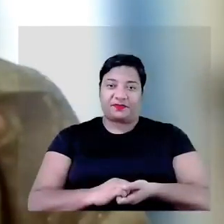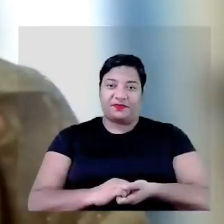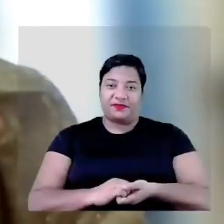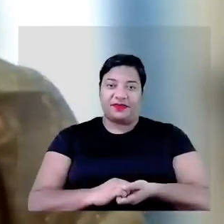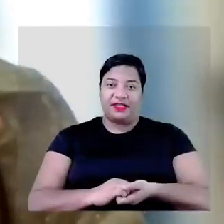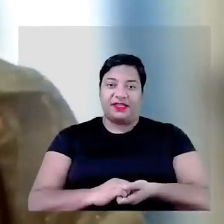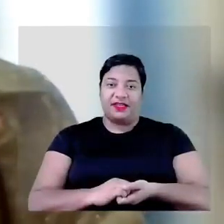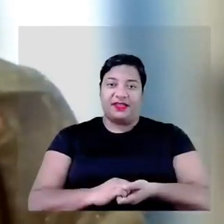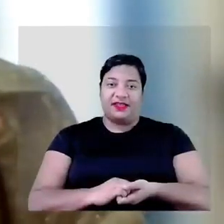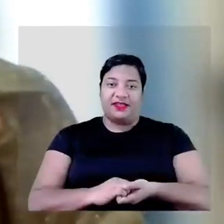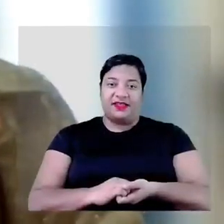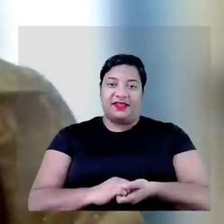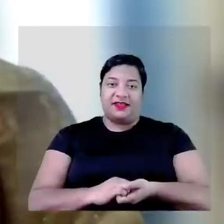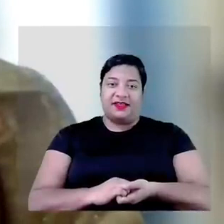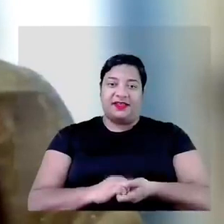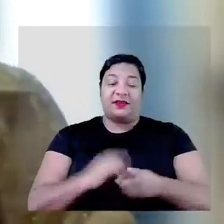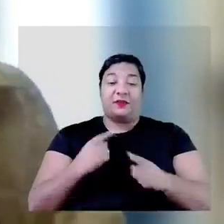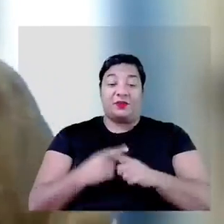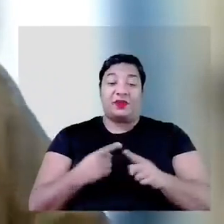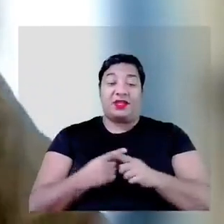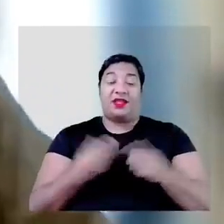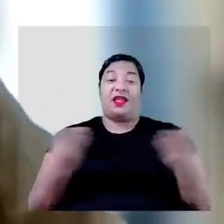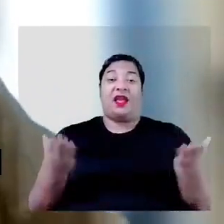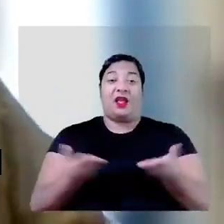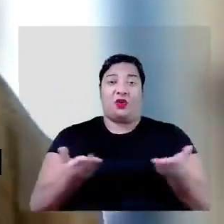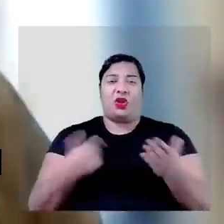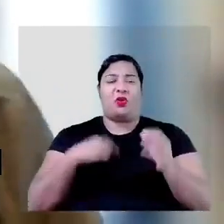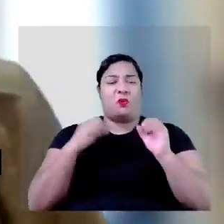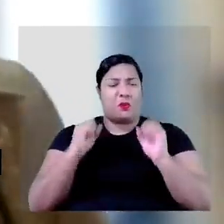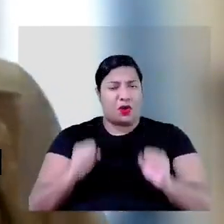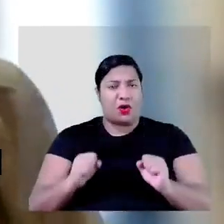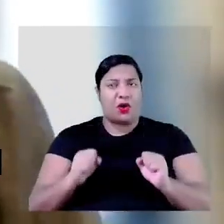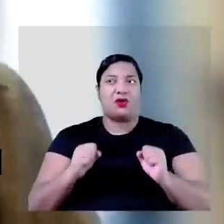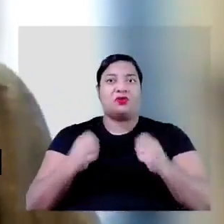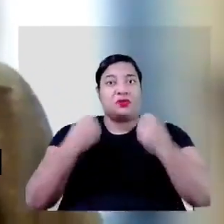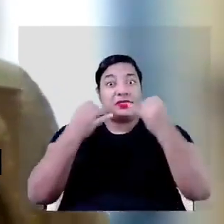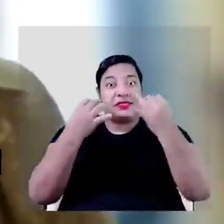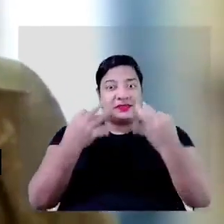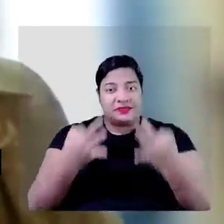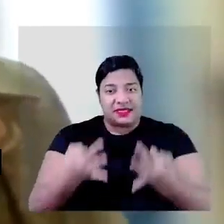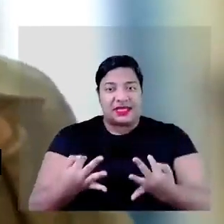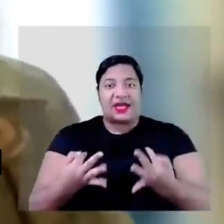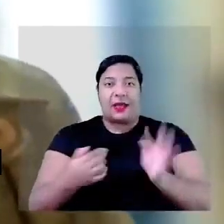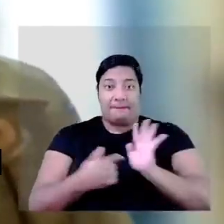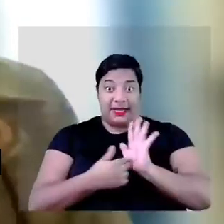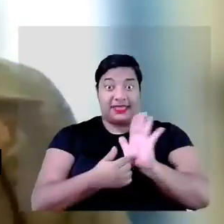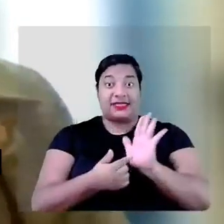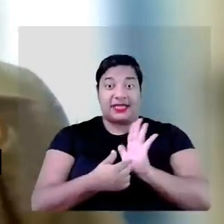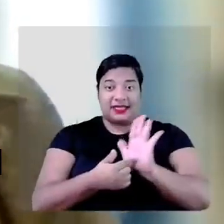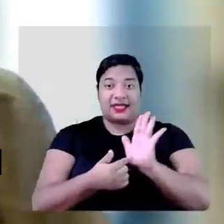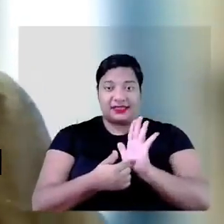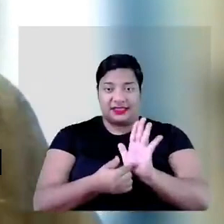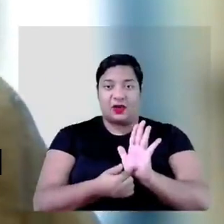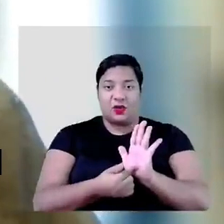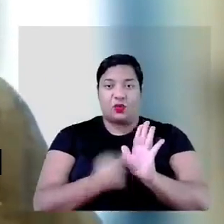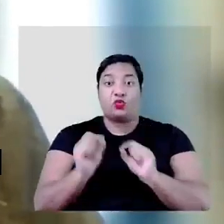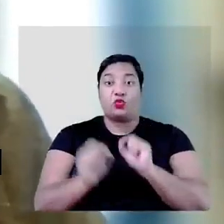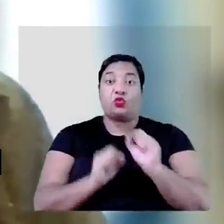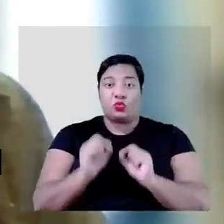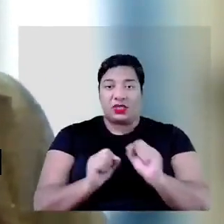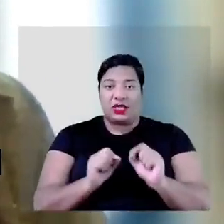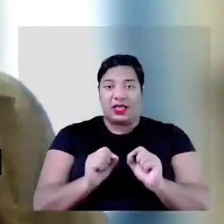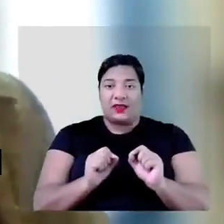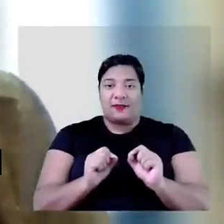disponibilidade de trazer essa mensagem, que é a da apresentação, não apenas do que seja